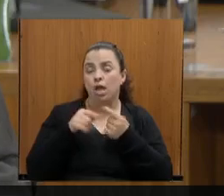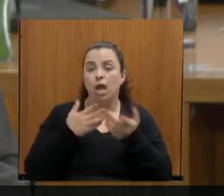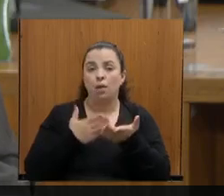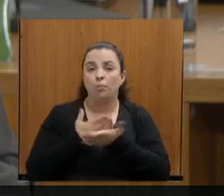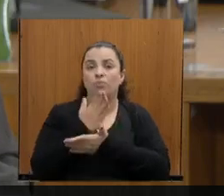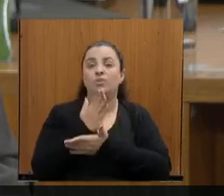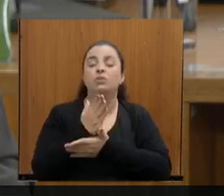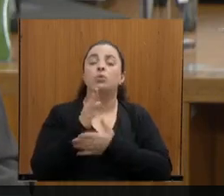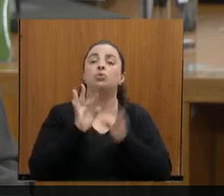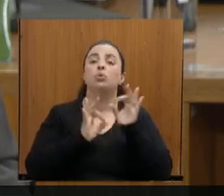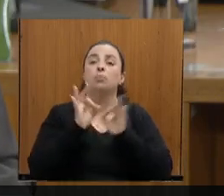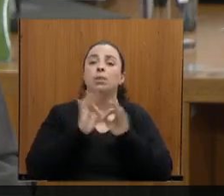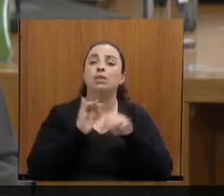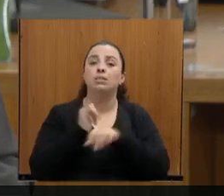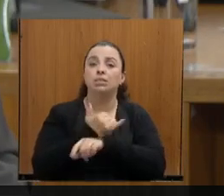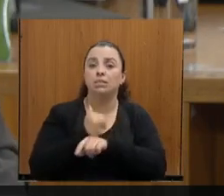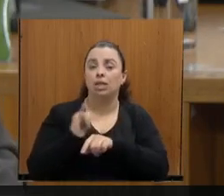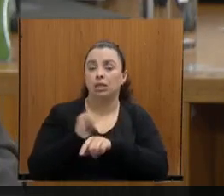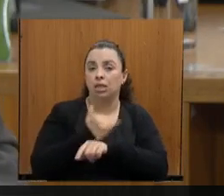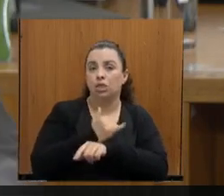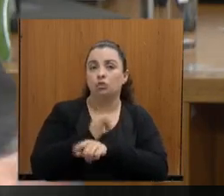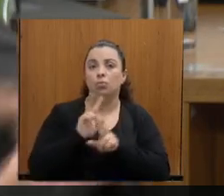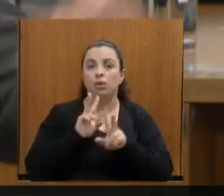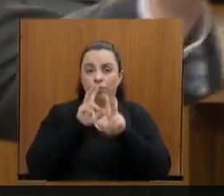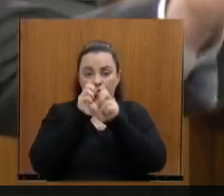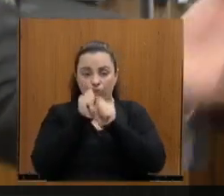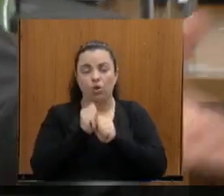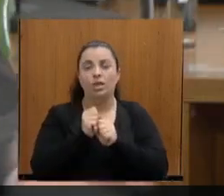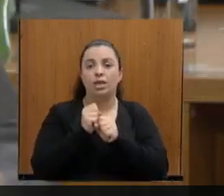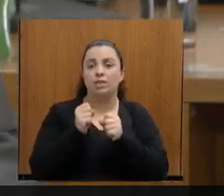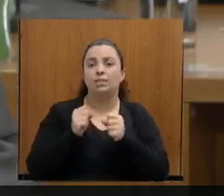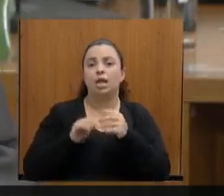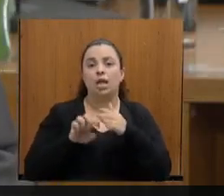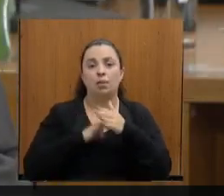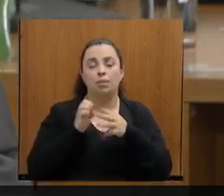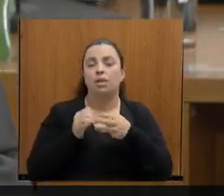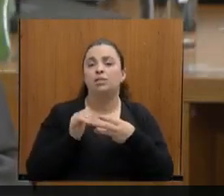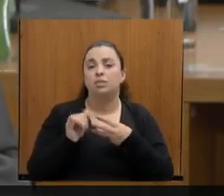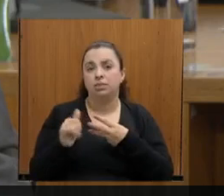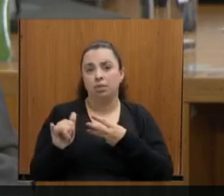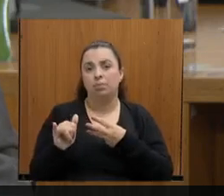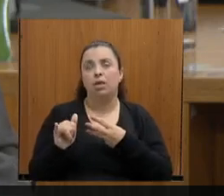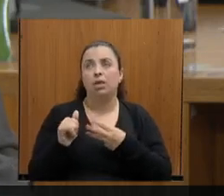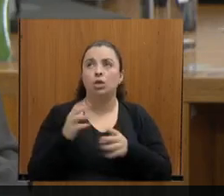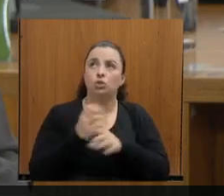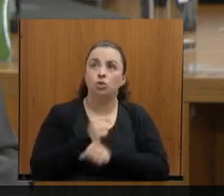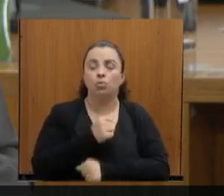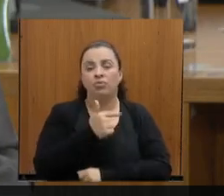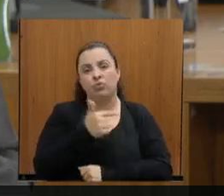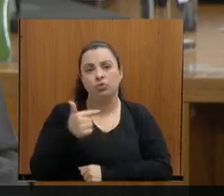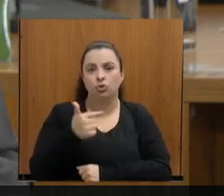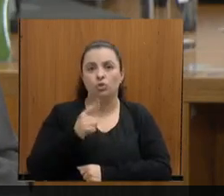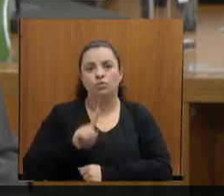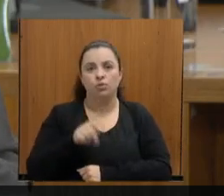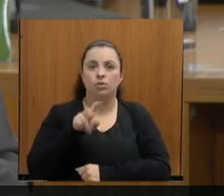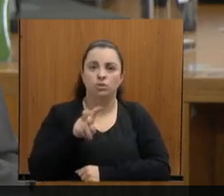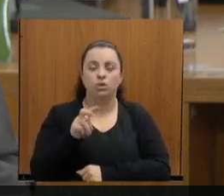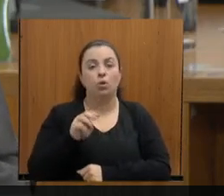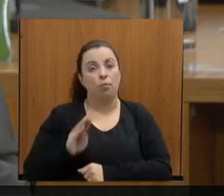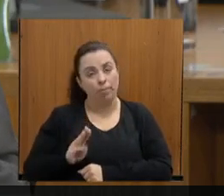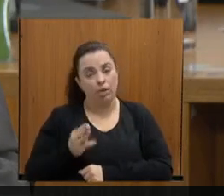aprovação de um plano estratégico para o fortalecimento O que são os 22 e meio bilhões né que eu